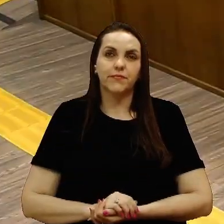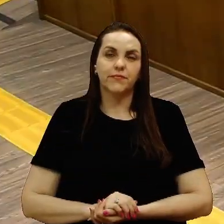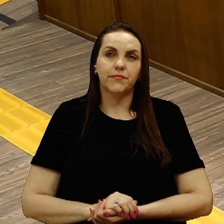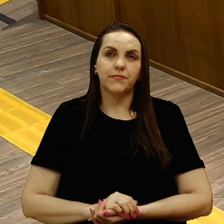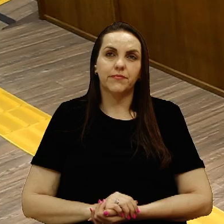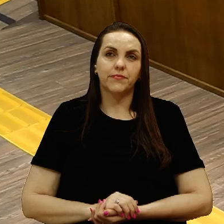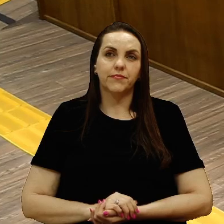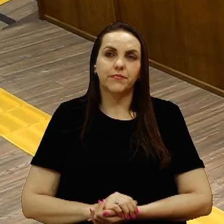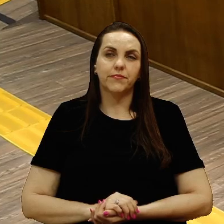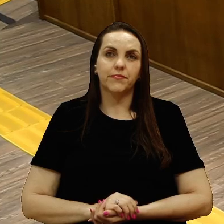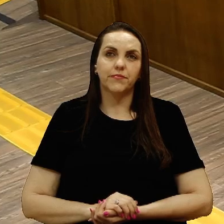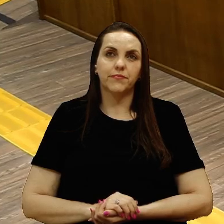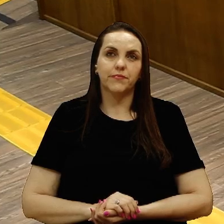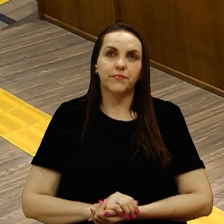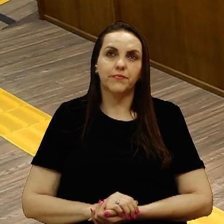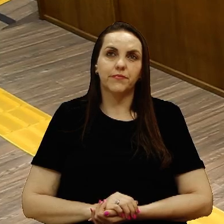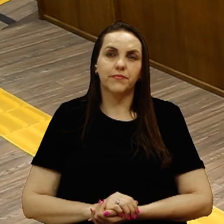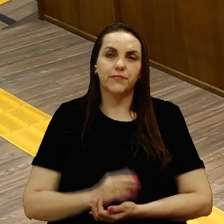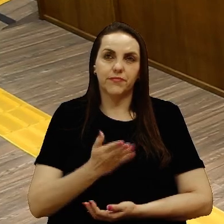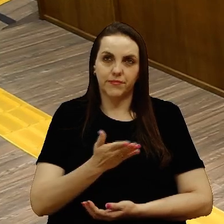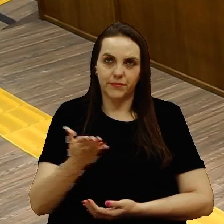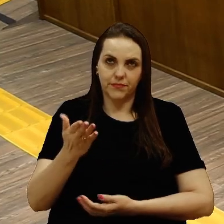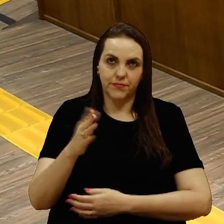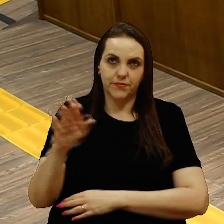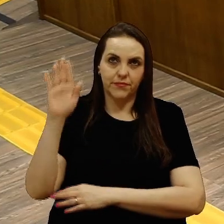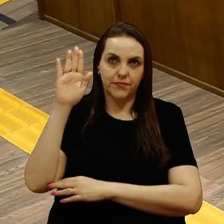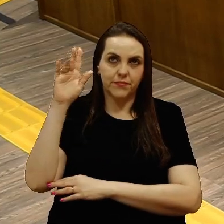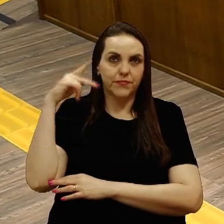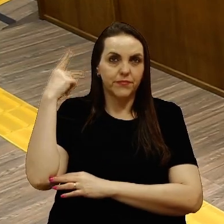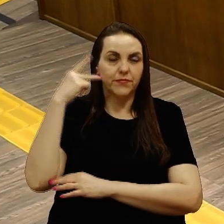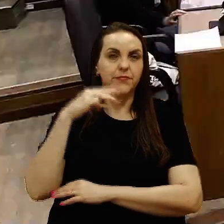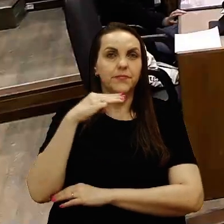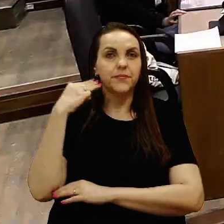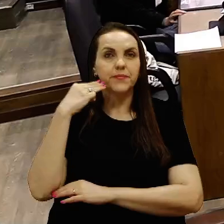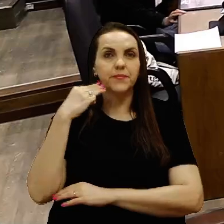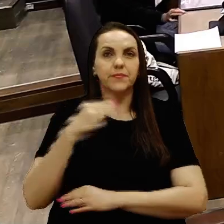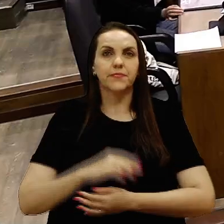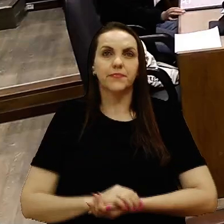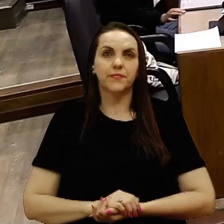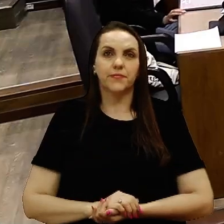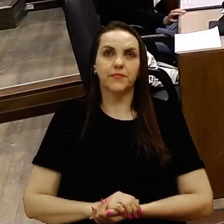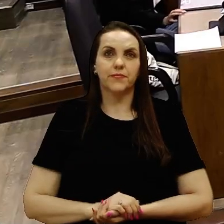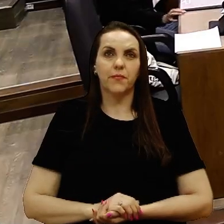Com a palavra, a vereadora Marisol Santos.